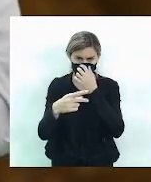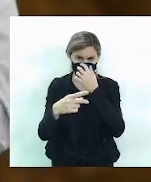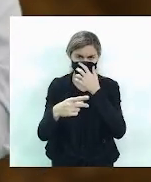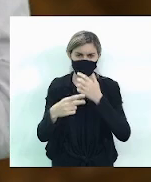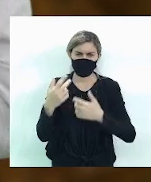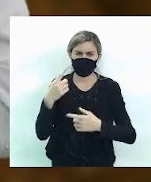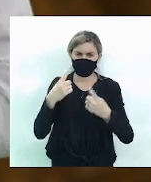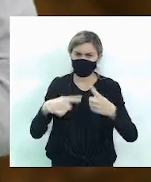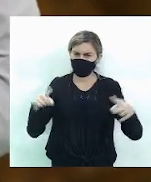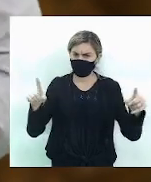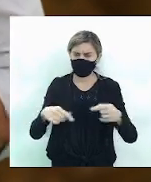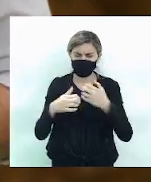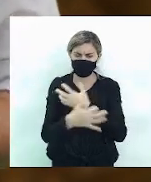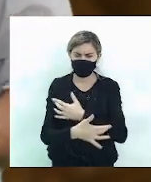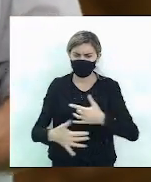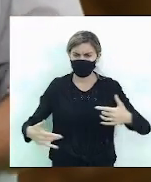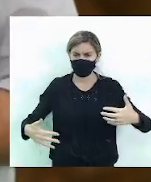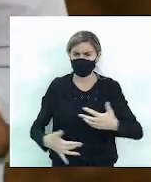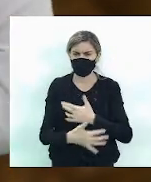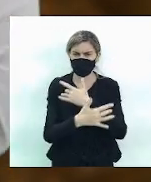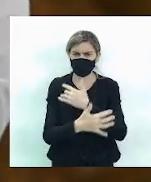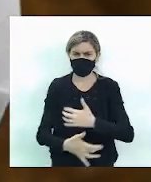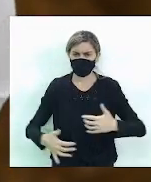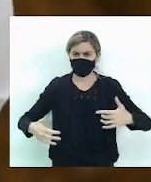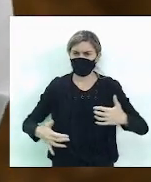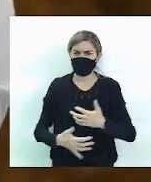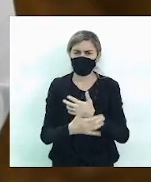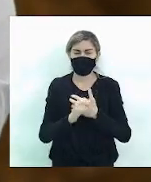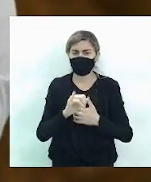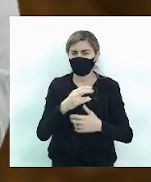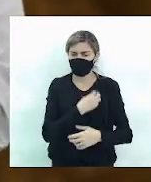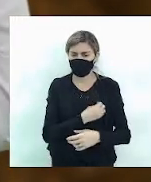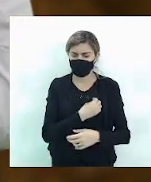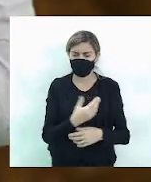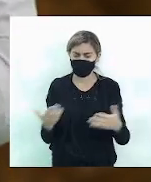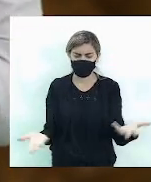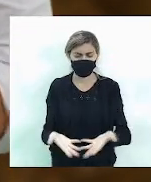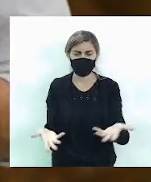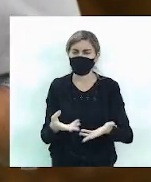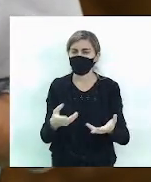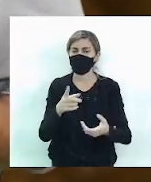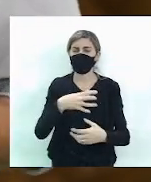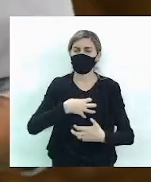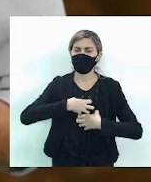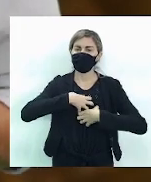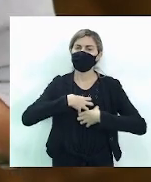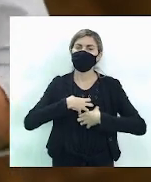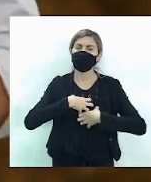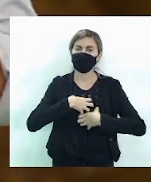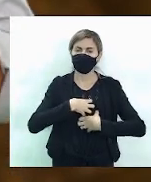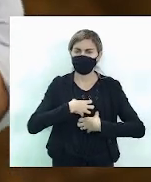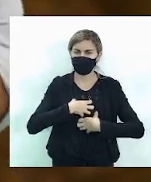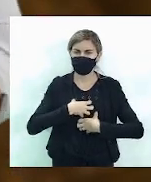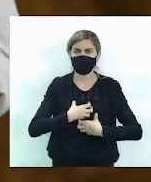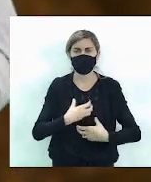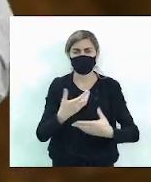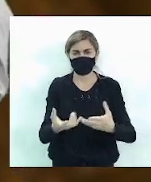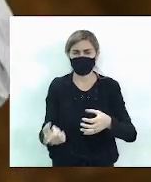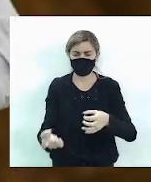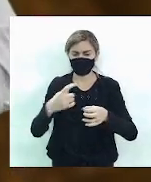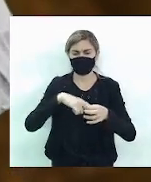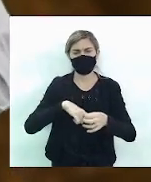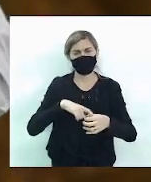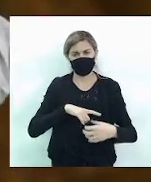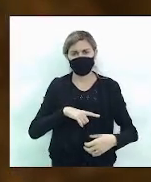uma música de Luiz Gonzaga. Veja que coisa, se ele fosse, se ele estivesse vivo hoje, o que ele não iria sentir, não é? Então, voltando à questão